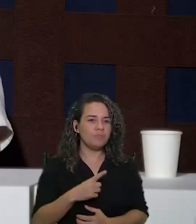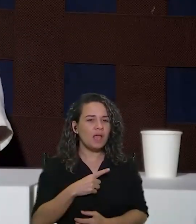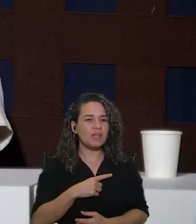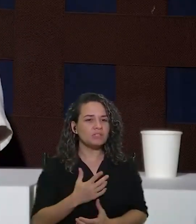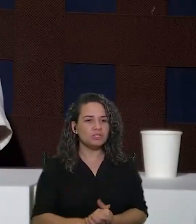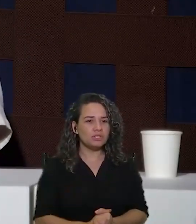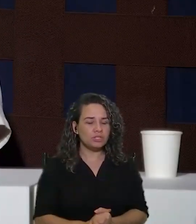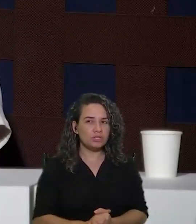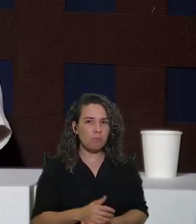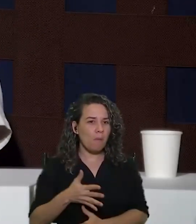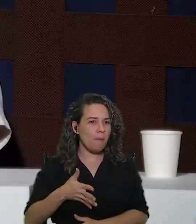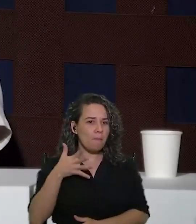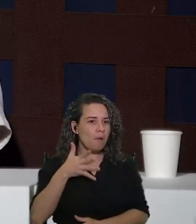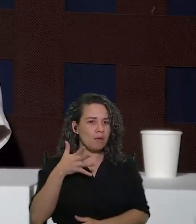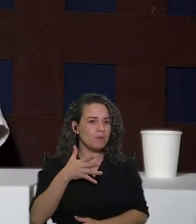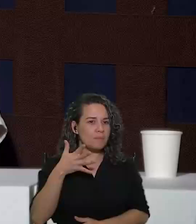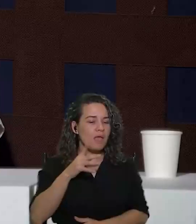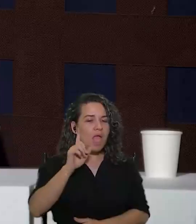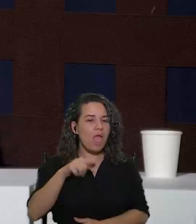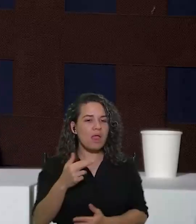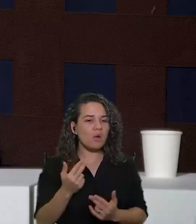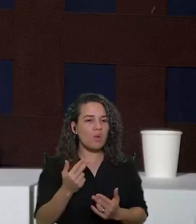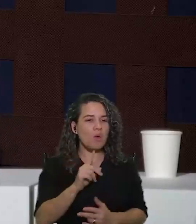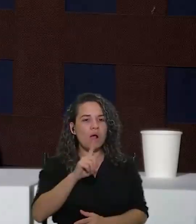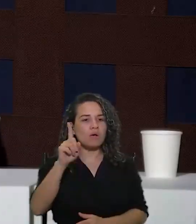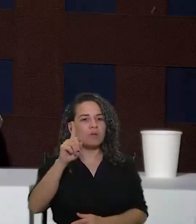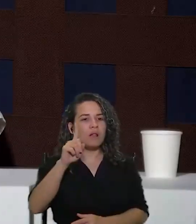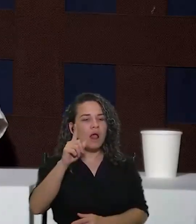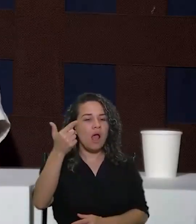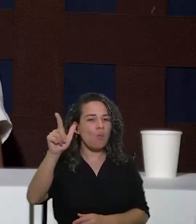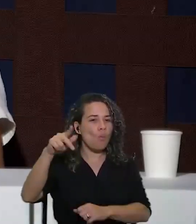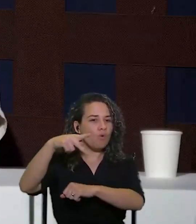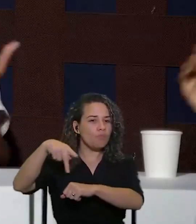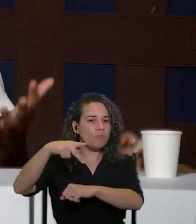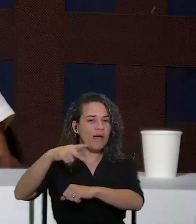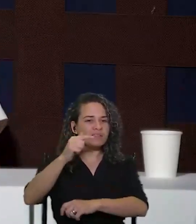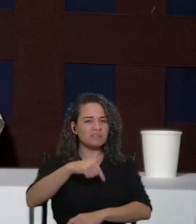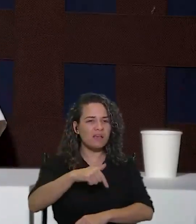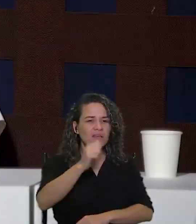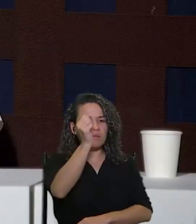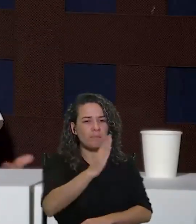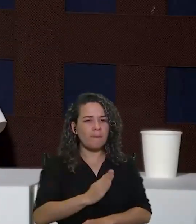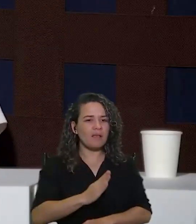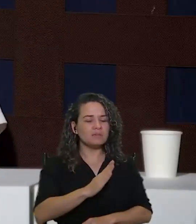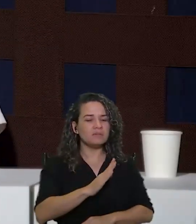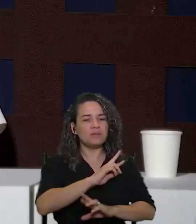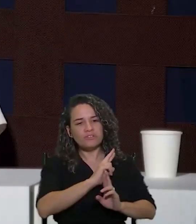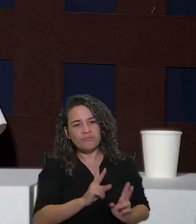discurso de importação dos Estados Unidos, né, e que não daria certo na realidade brasileira, porque a gente precisava, antes de